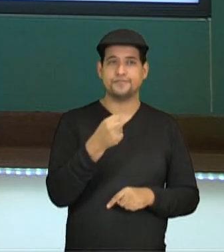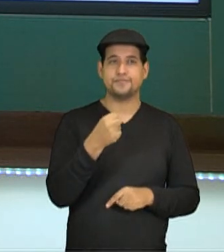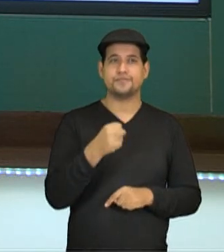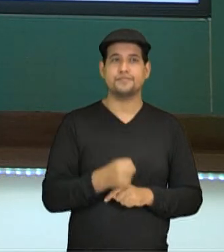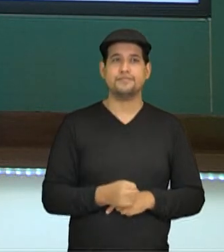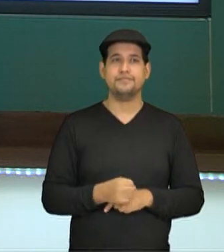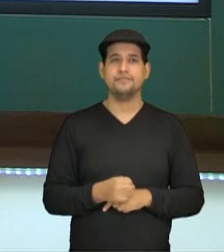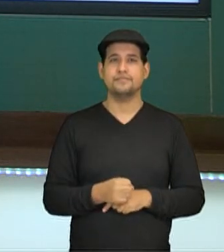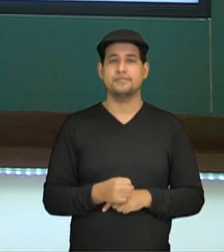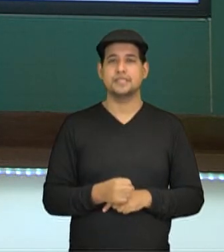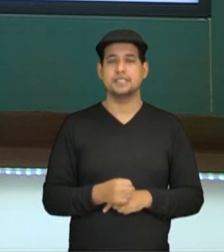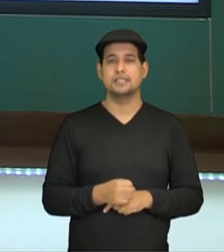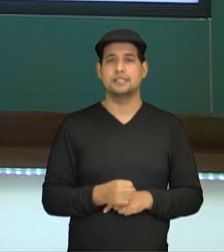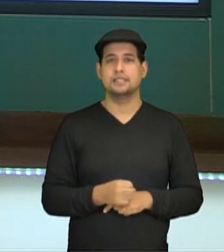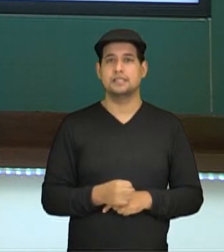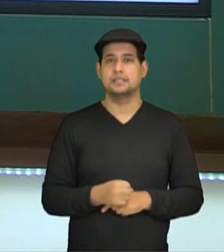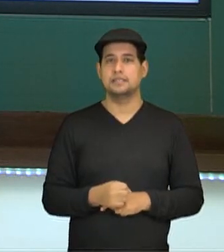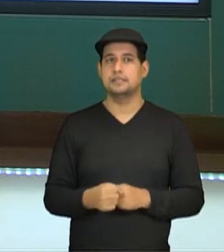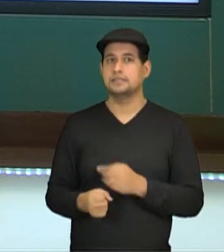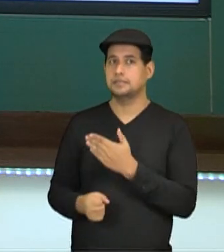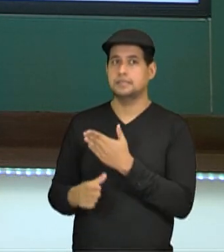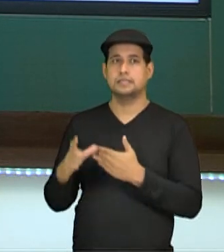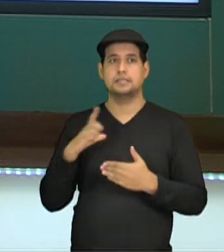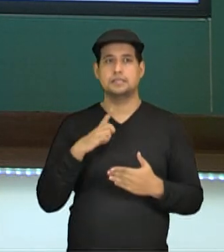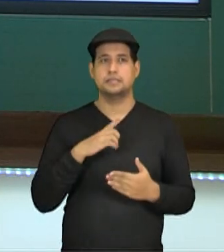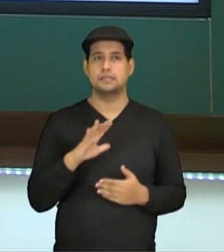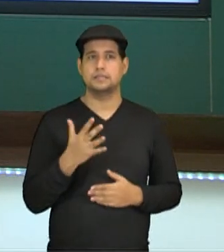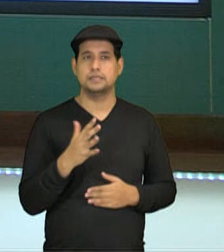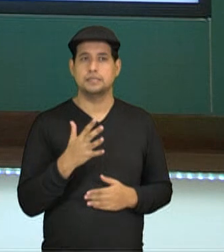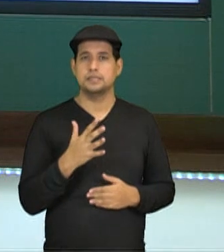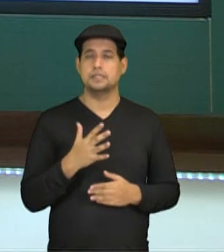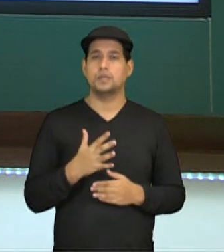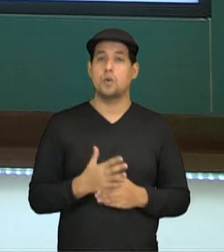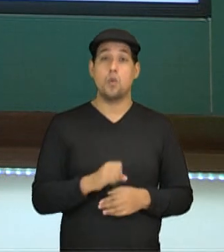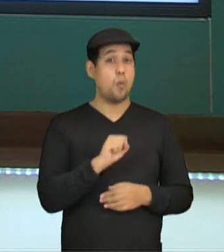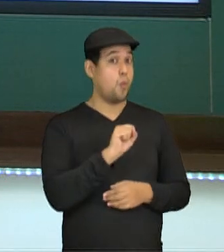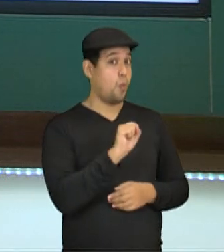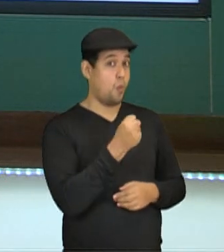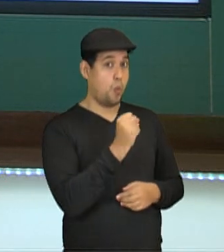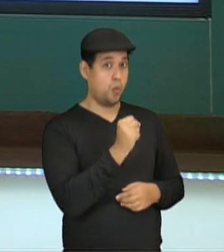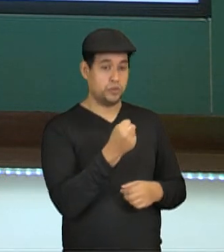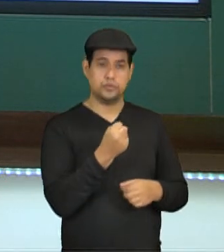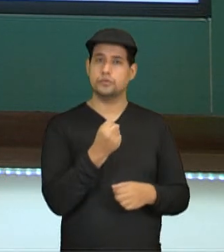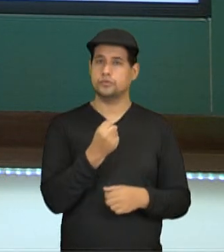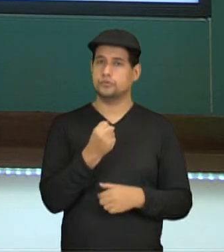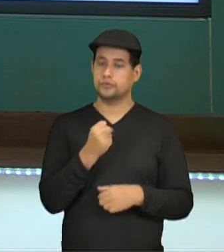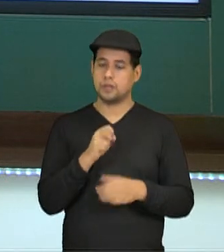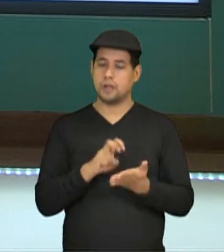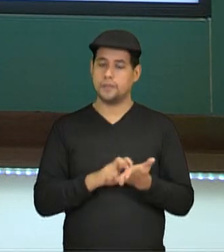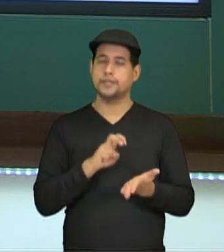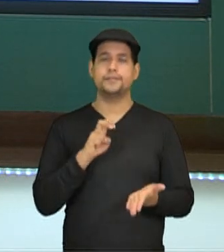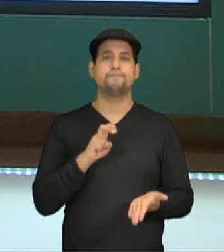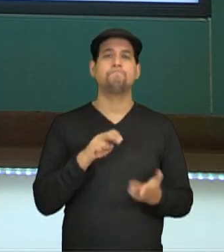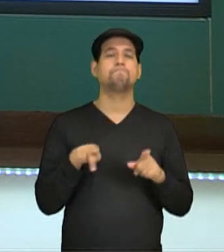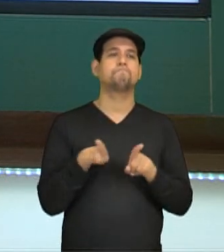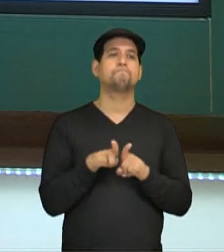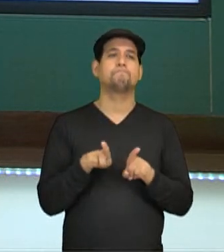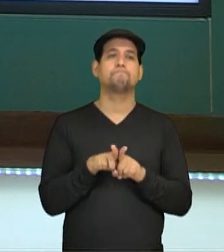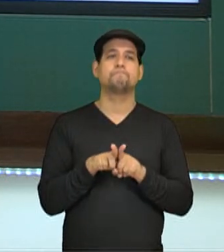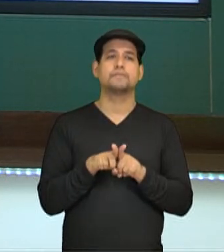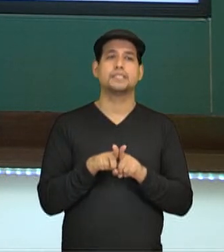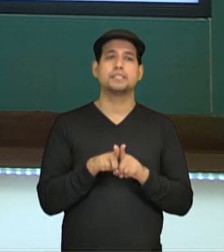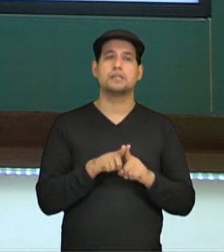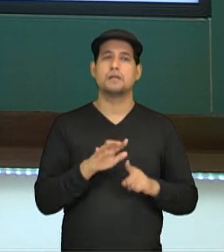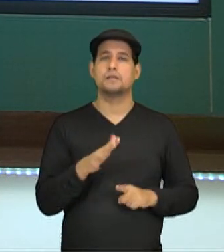olha aqui, ó. Aqui, aproximadamente às 8 horas, ok? E aqui